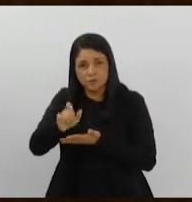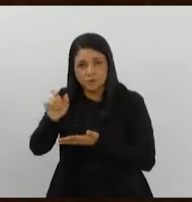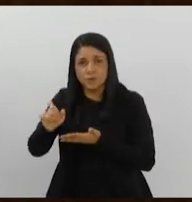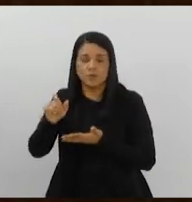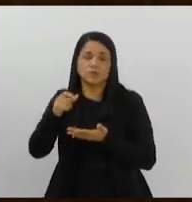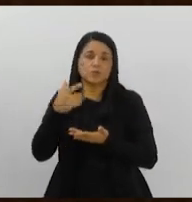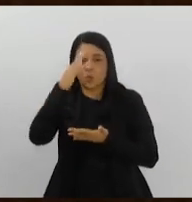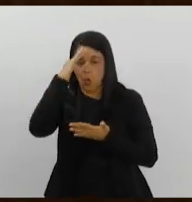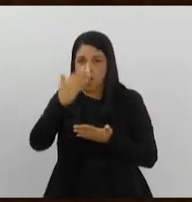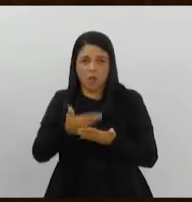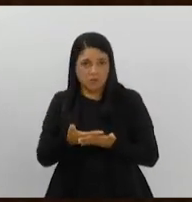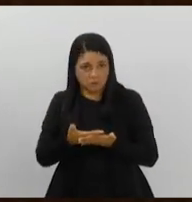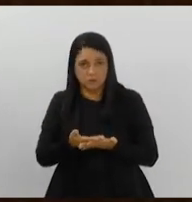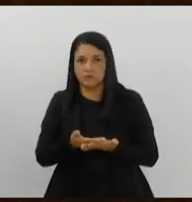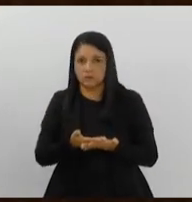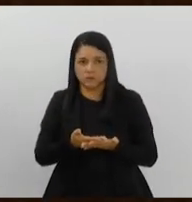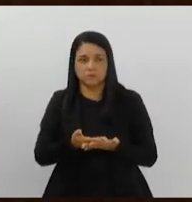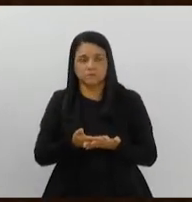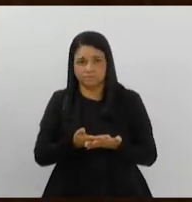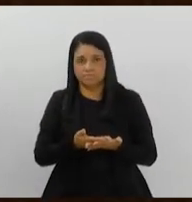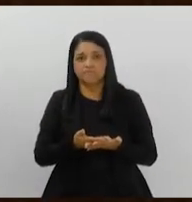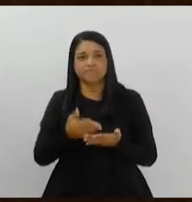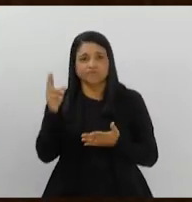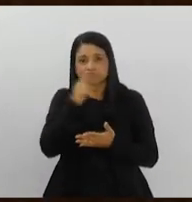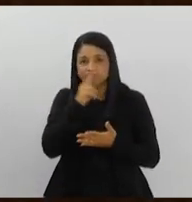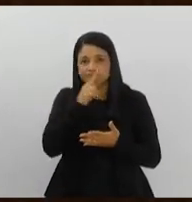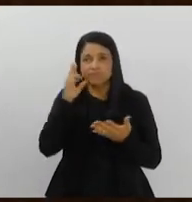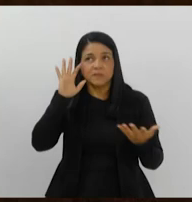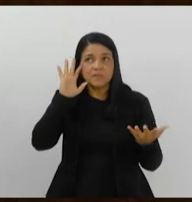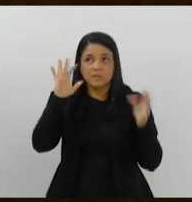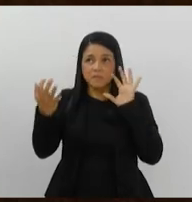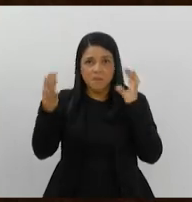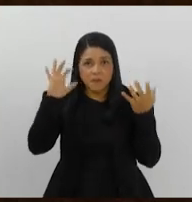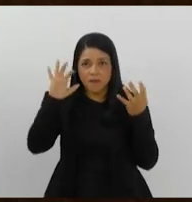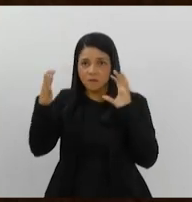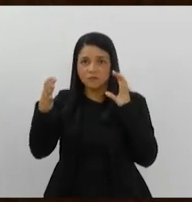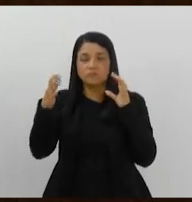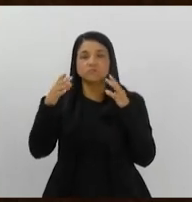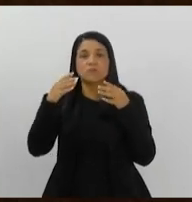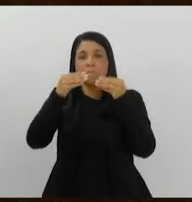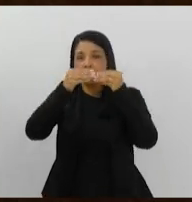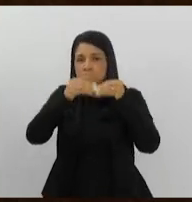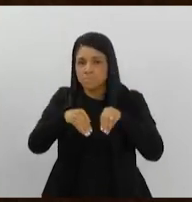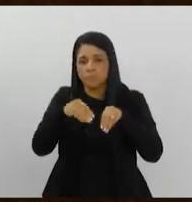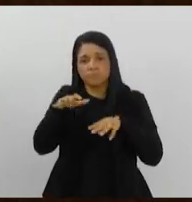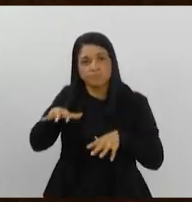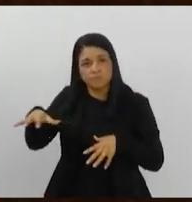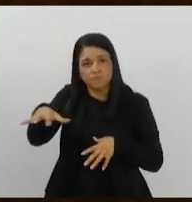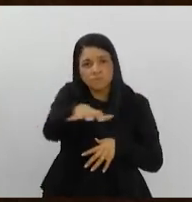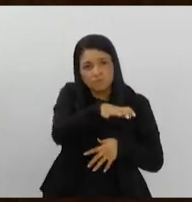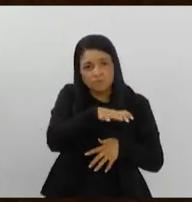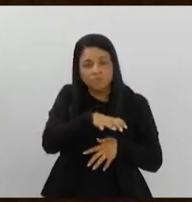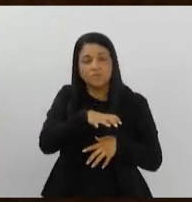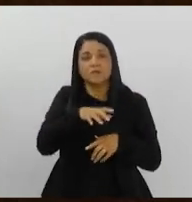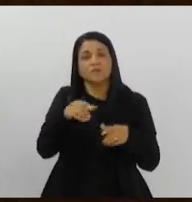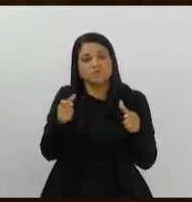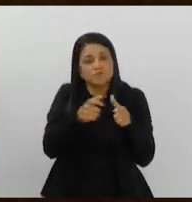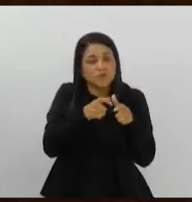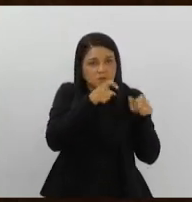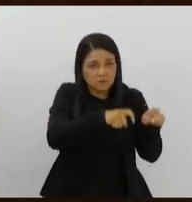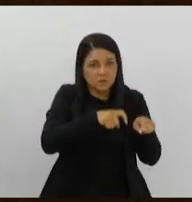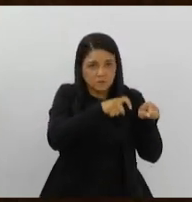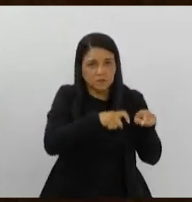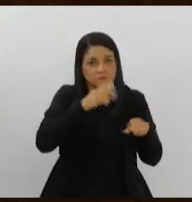não acredita que estamos vivendo uma emergência climática que atinge várias regiões e os pequenos